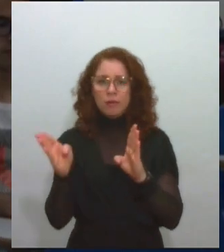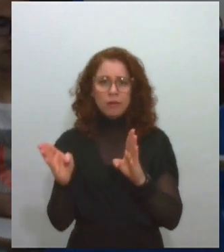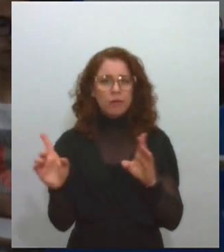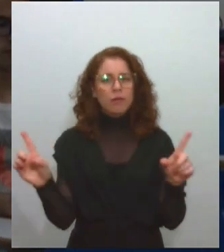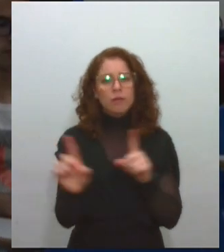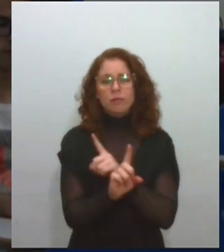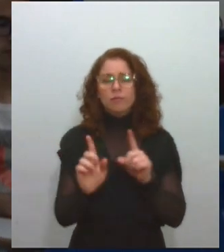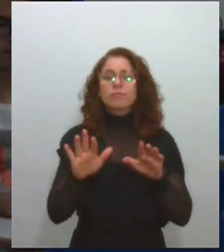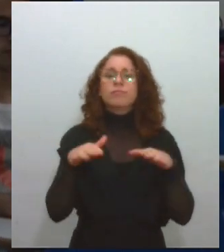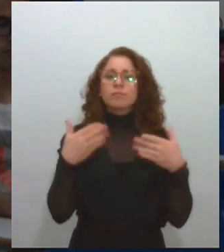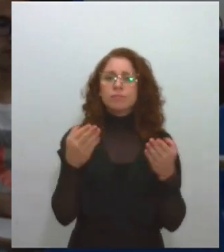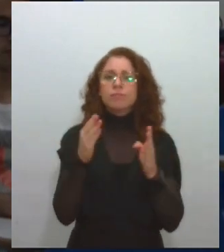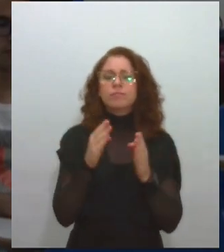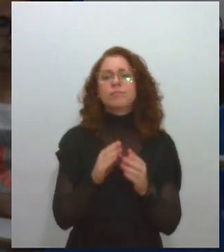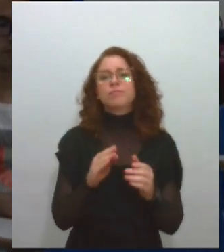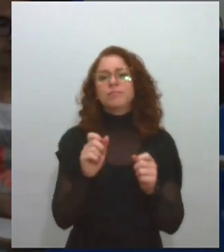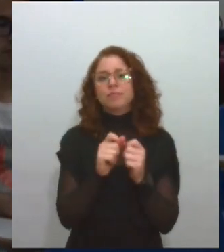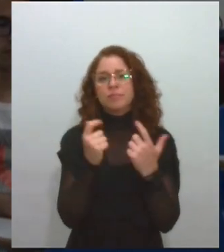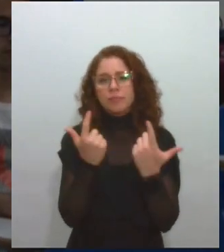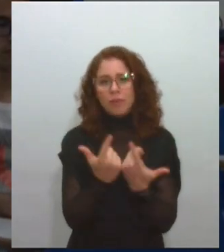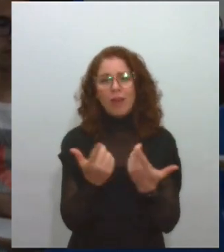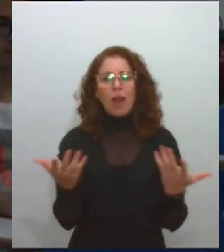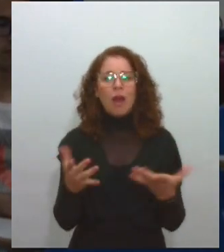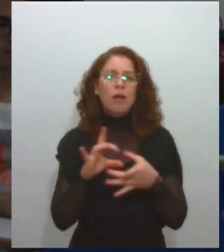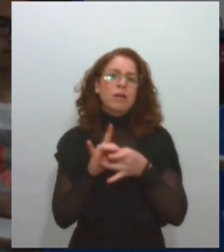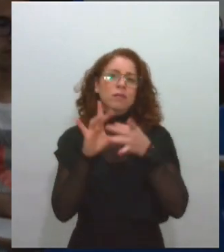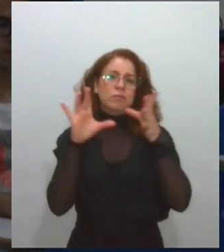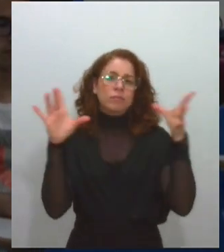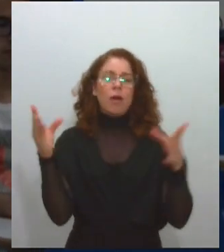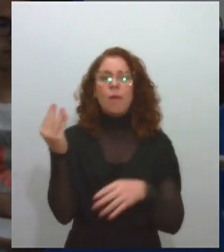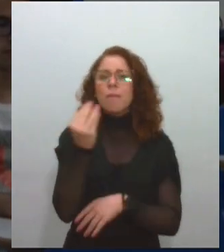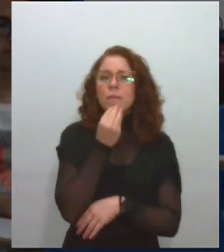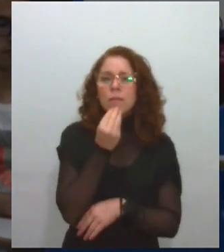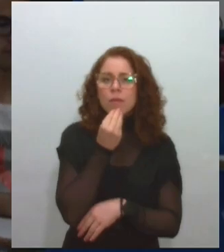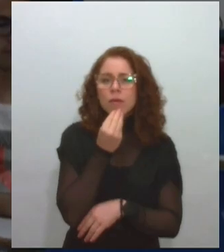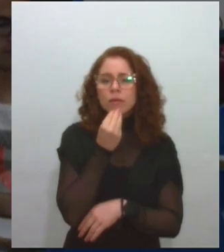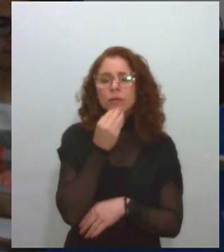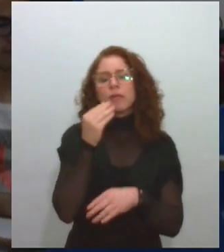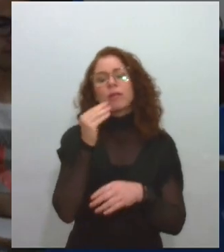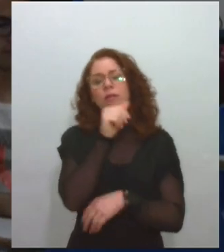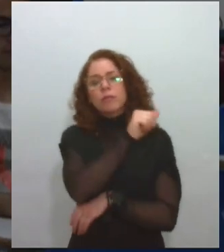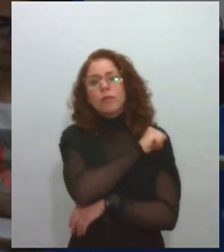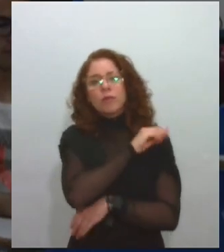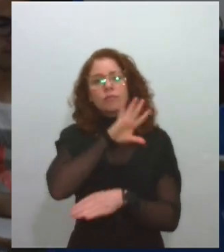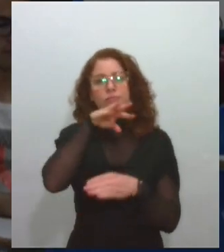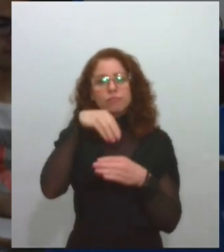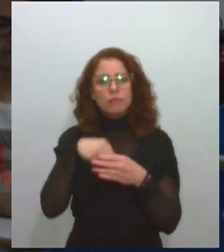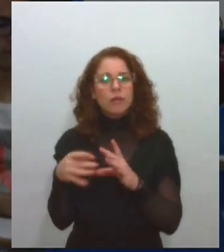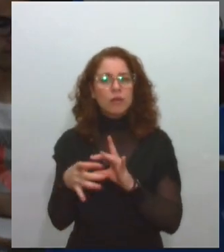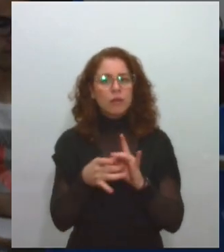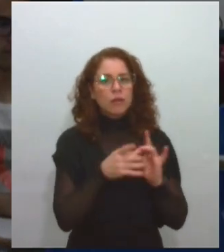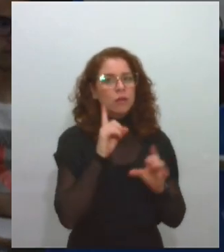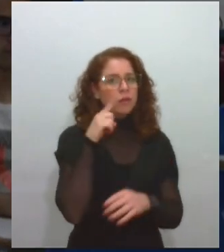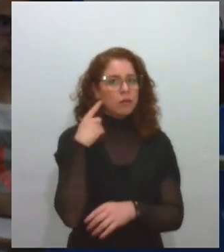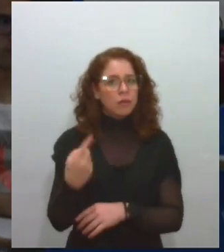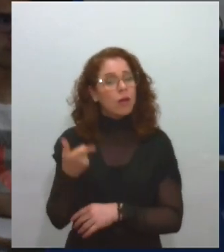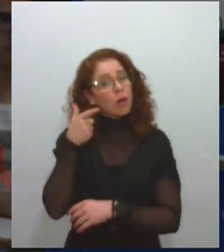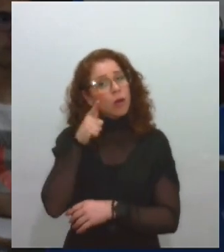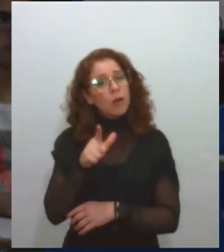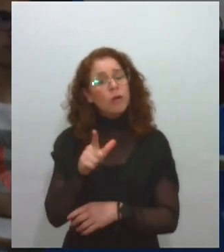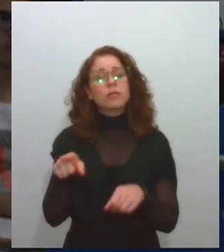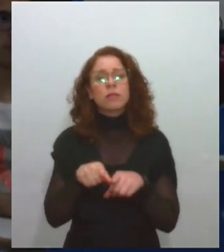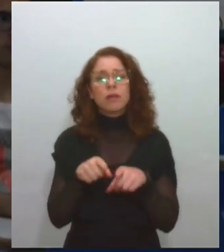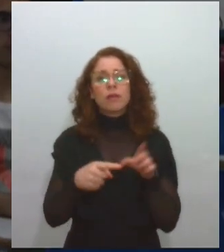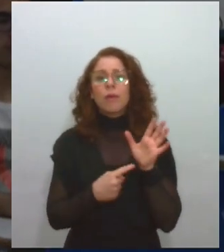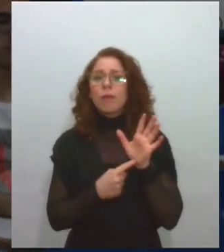ela abre essa possibilidade, possibilita que o acadêmico do direito ele possa levar para a comissão organizadora lá a avaliação